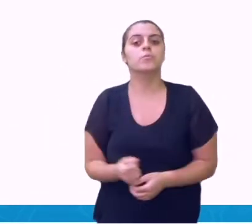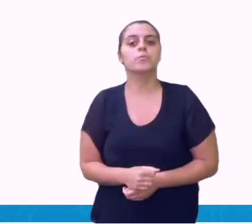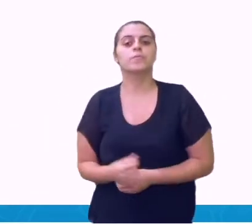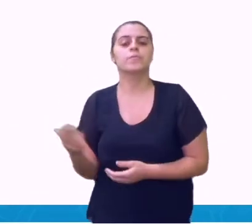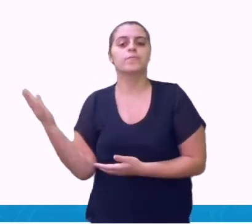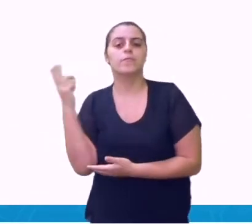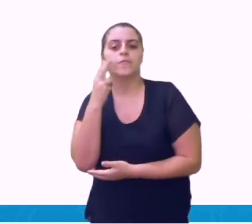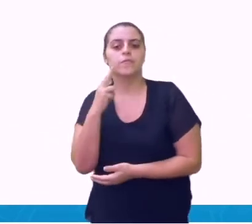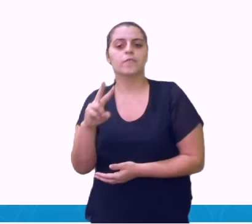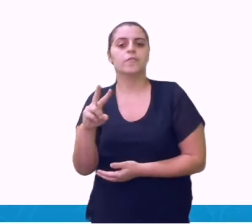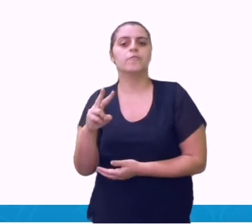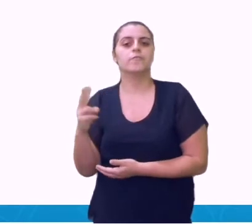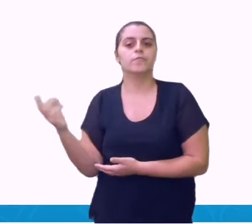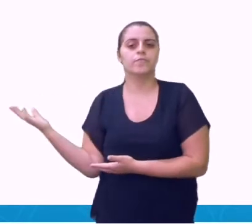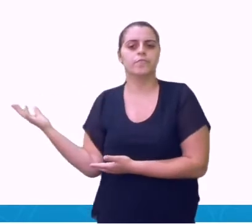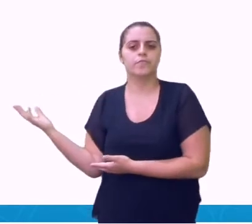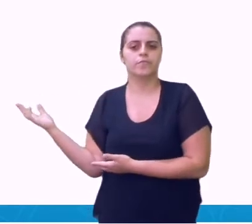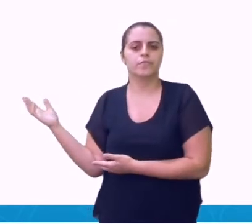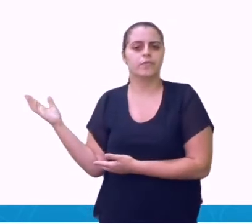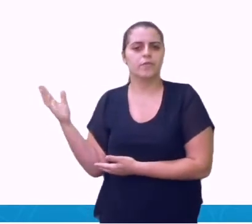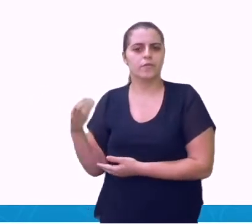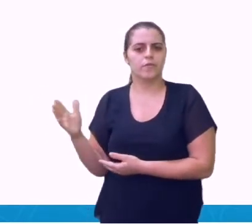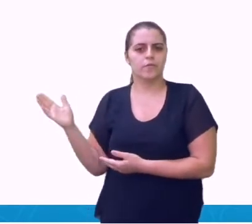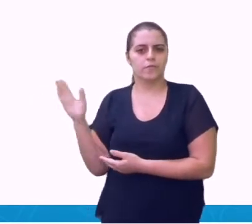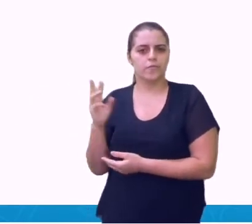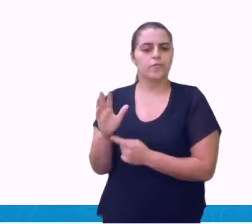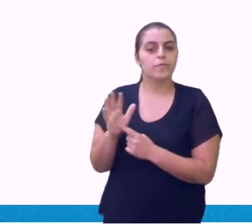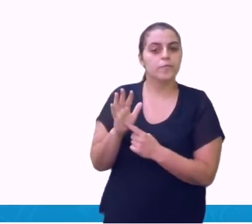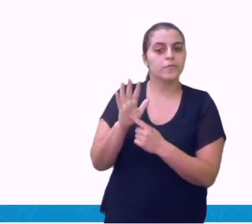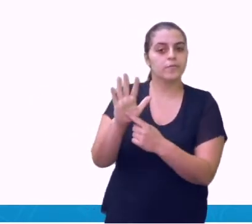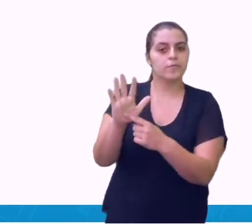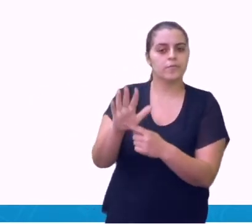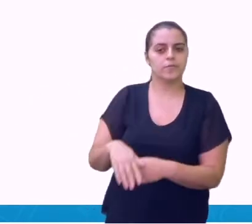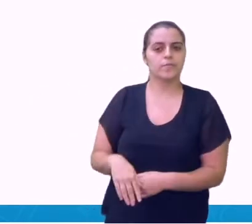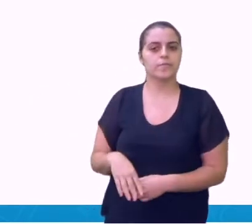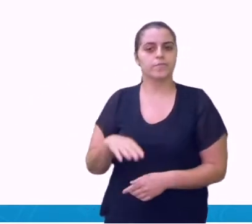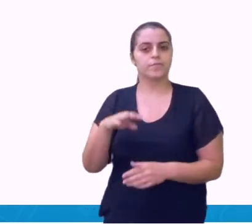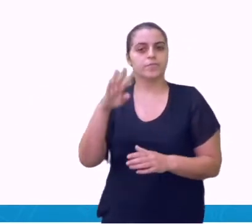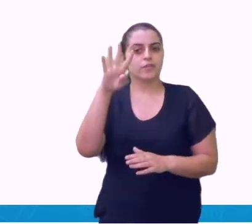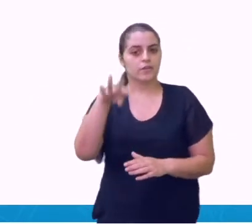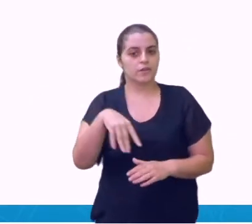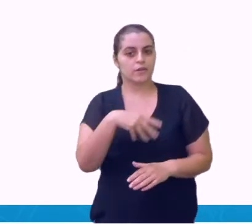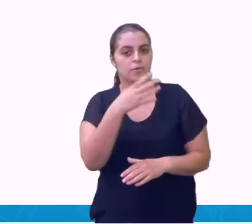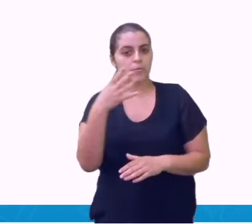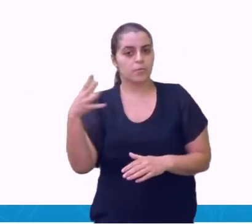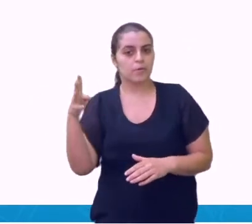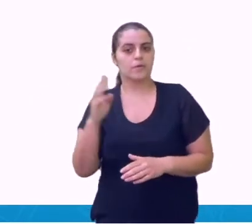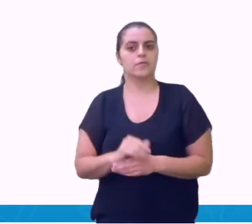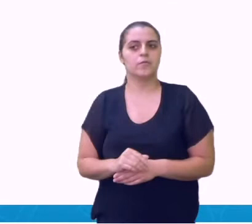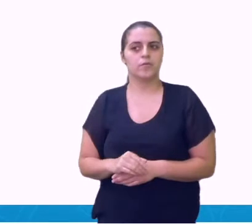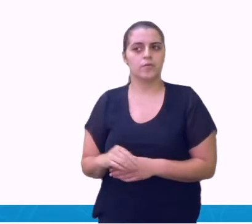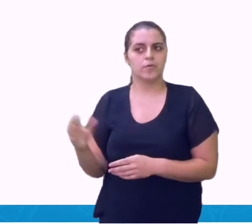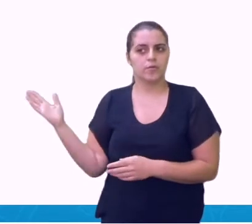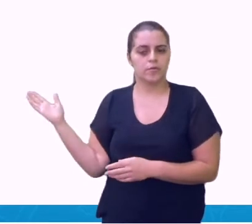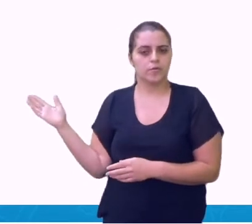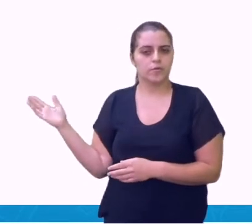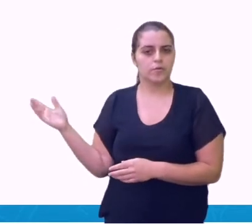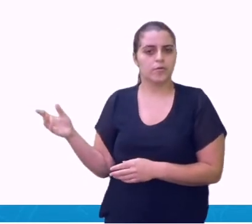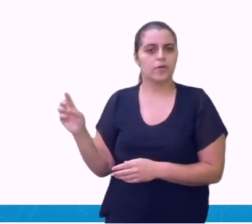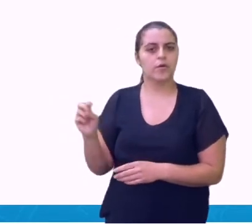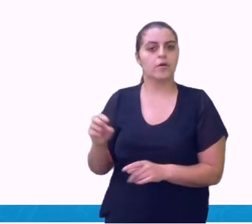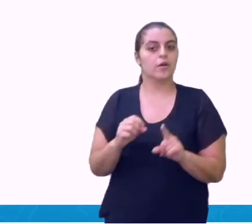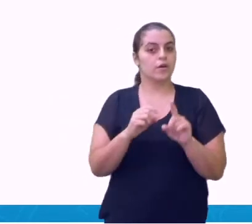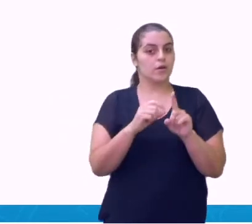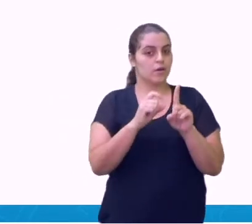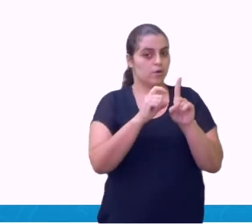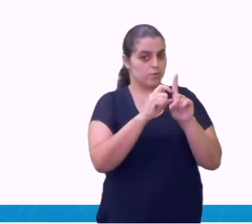Camila? Eu trouxe para vocês, olha, o quadro valor de lugar, né? Eu trouxe a